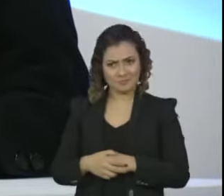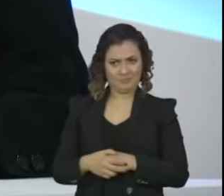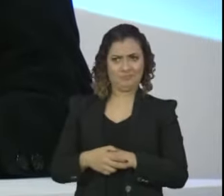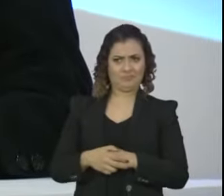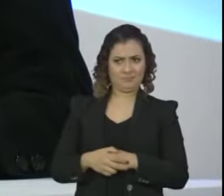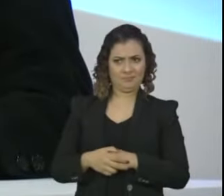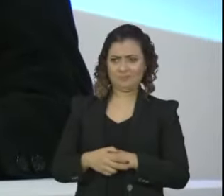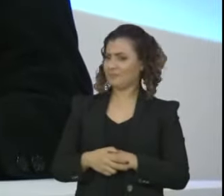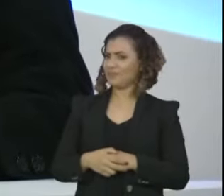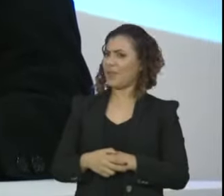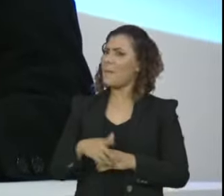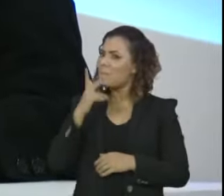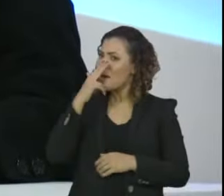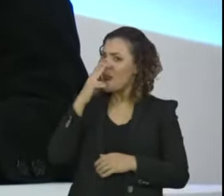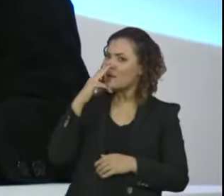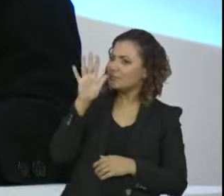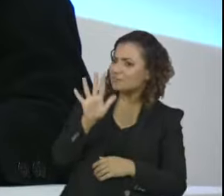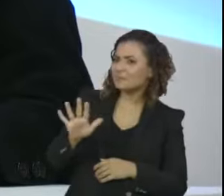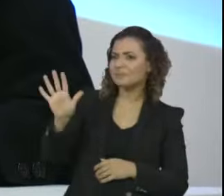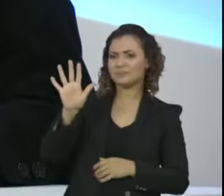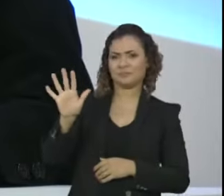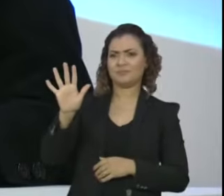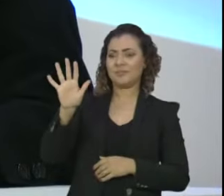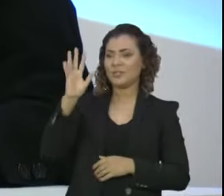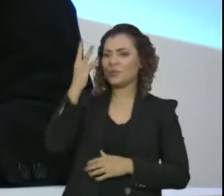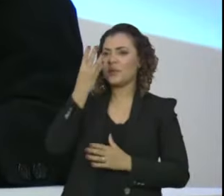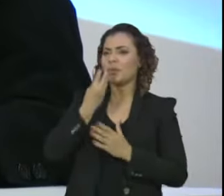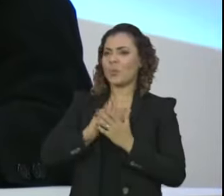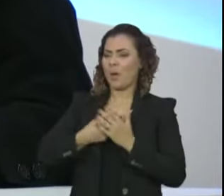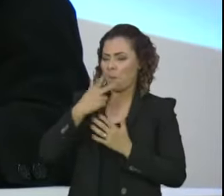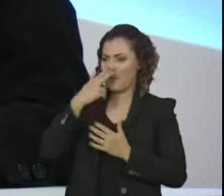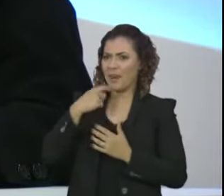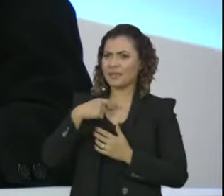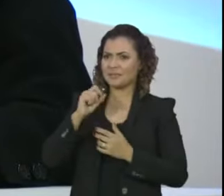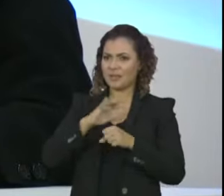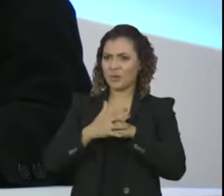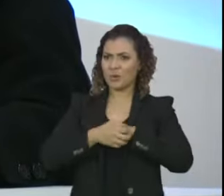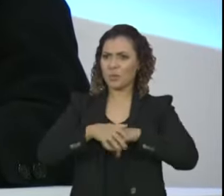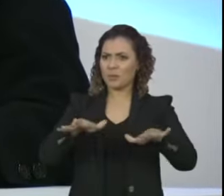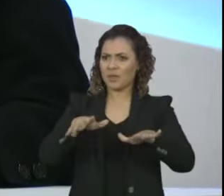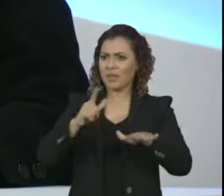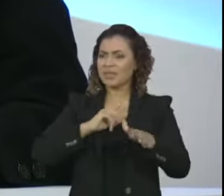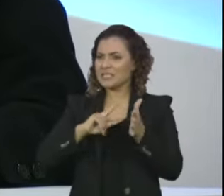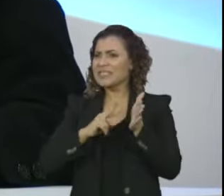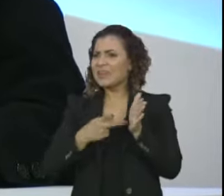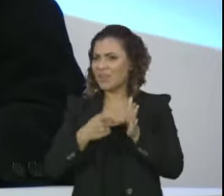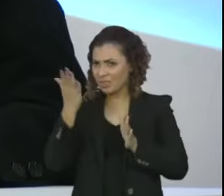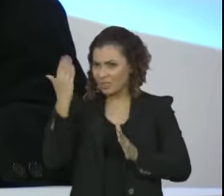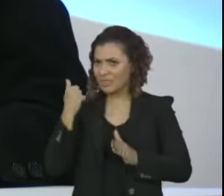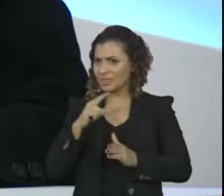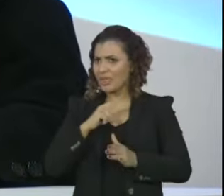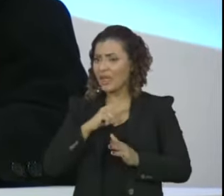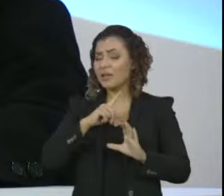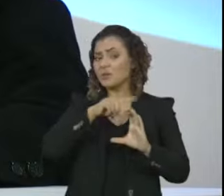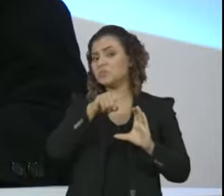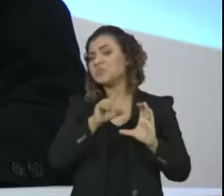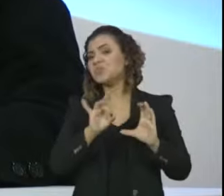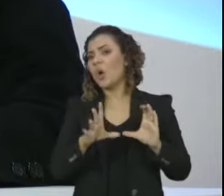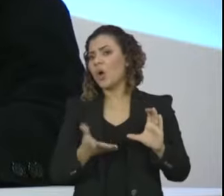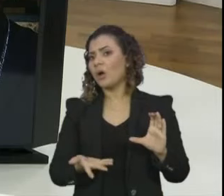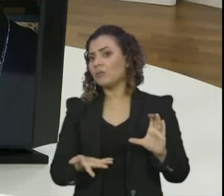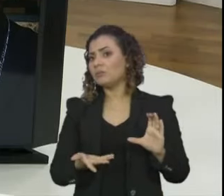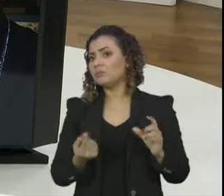alguma interpretação Espiritual do surgimento da pandemia ou só a interpretação científica